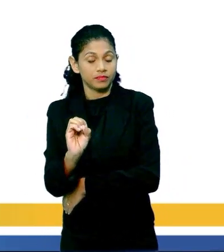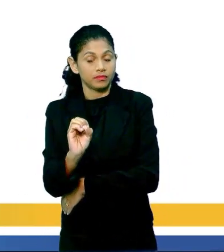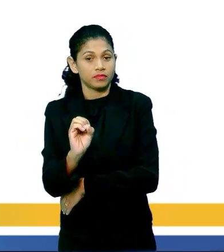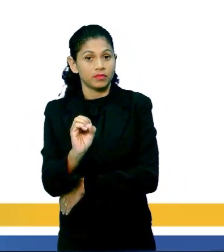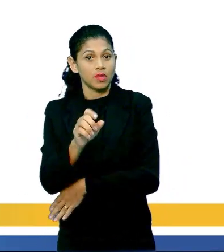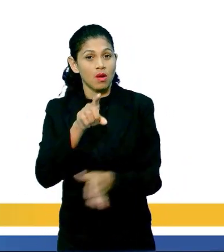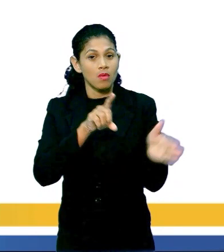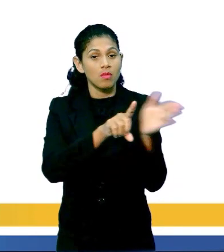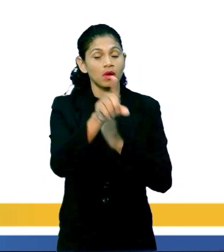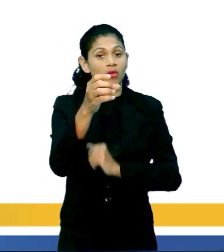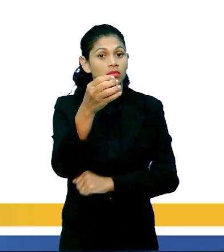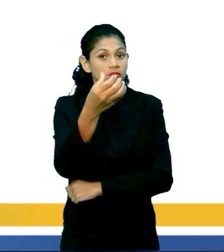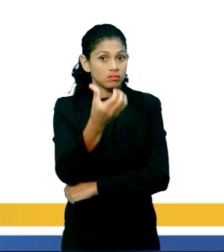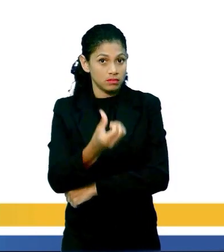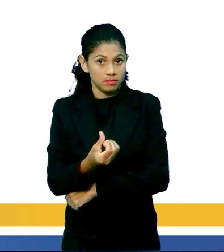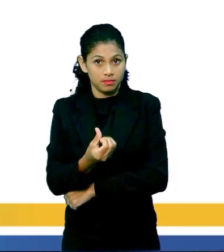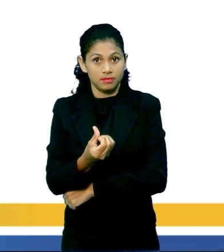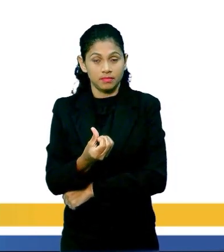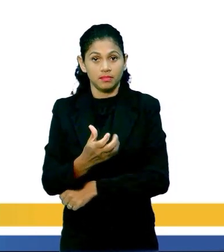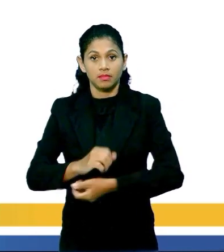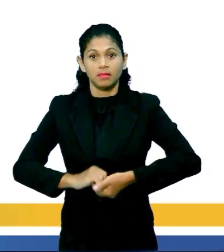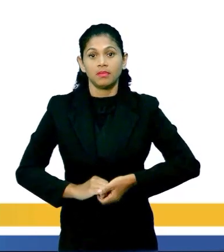6.